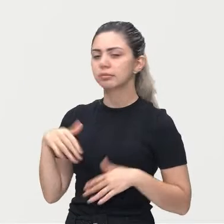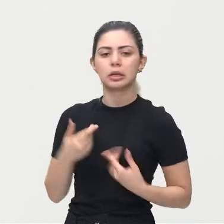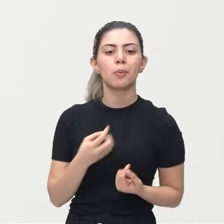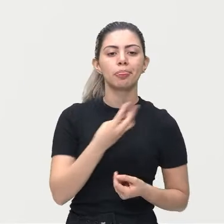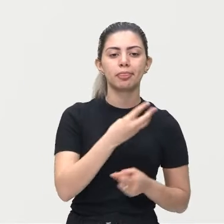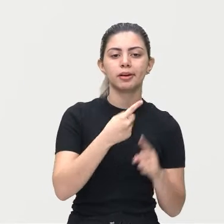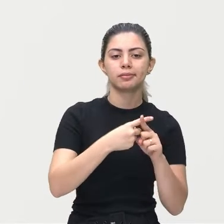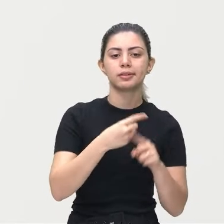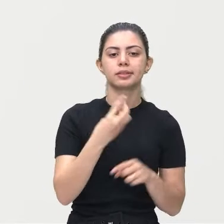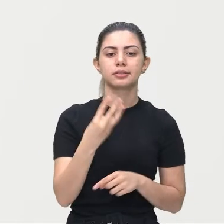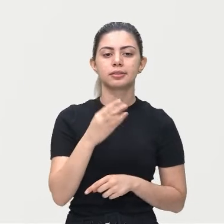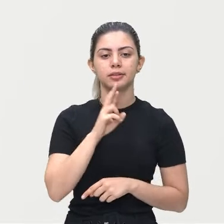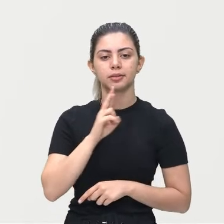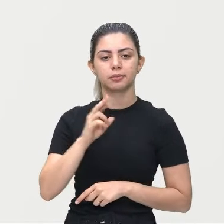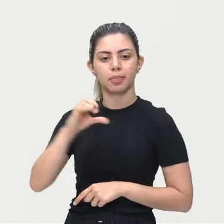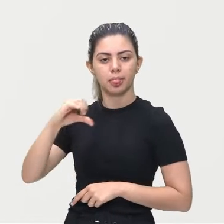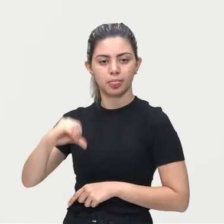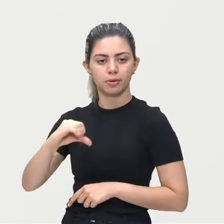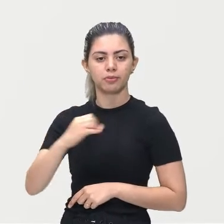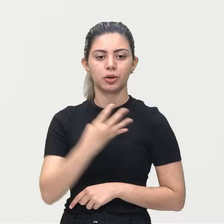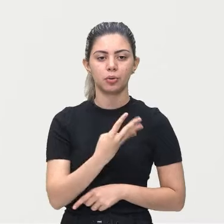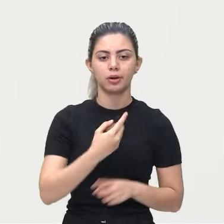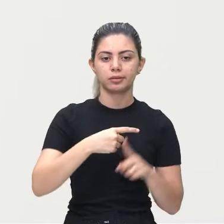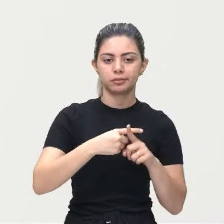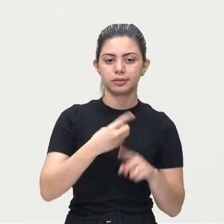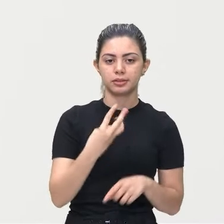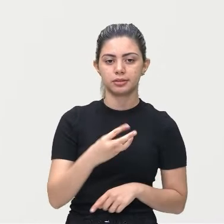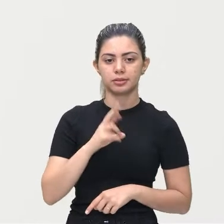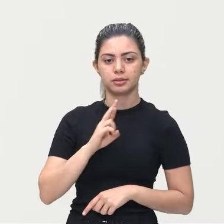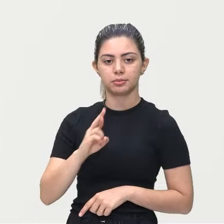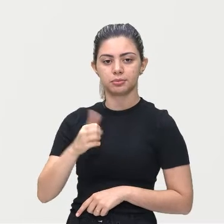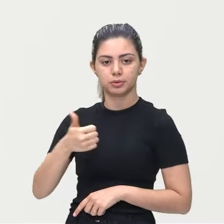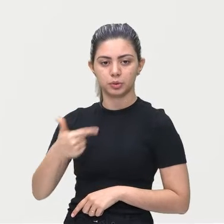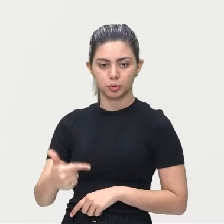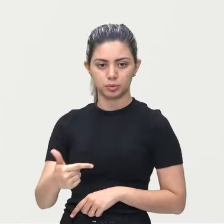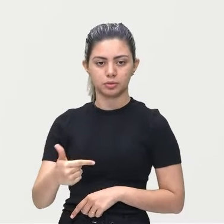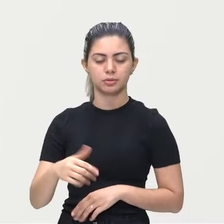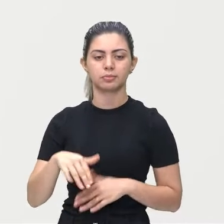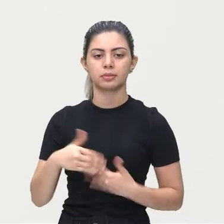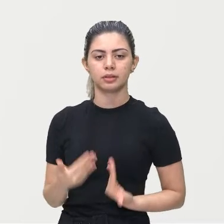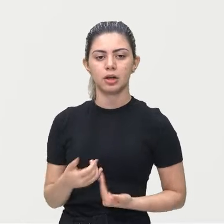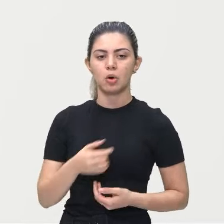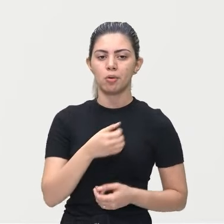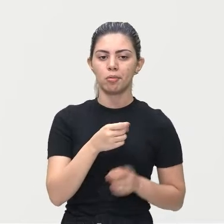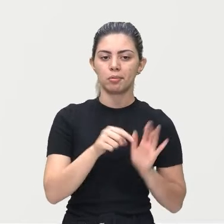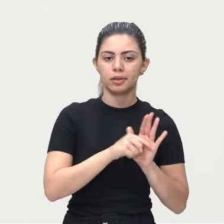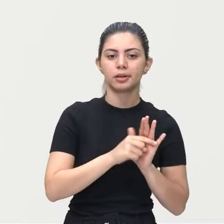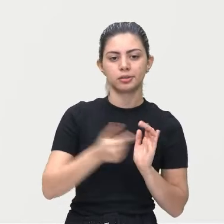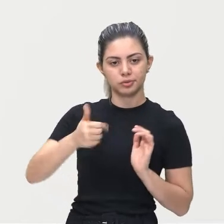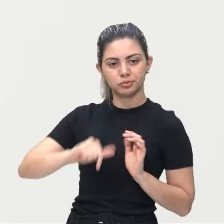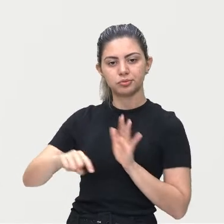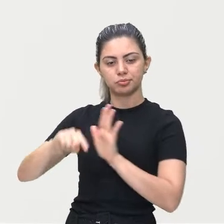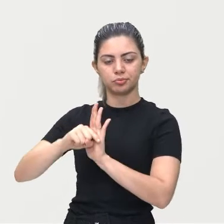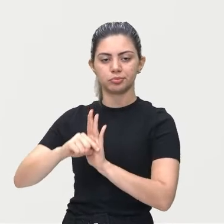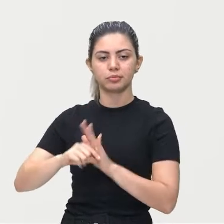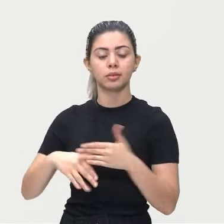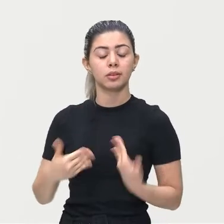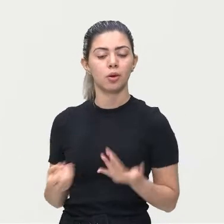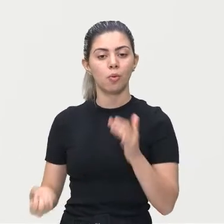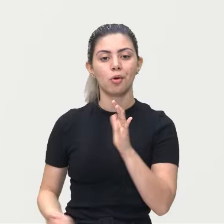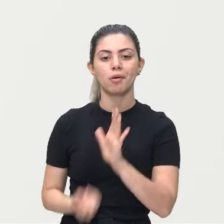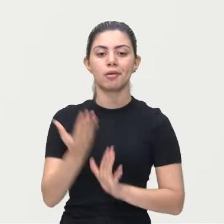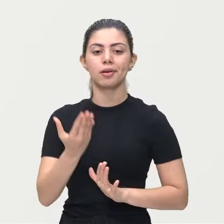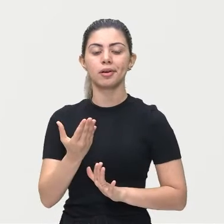vezes 3 deu 9, 4 vezes 3 deu 12. O sinal você repete. Então você construiu,